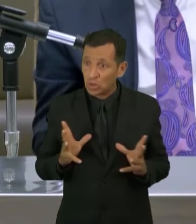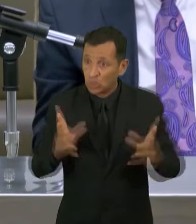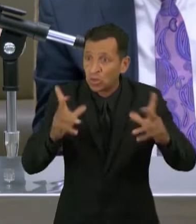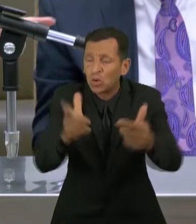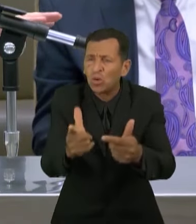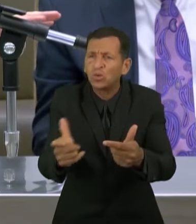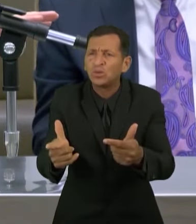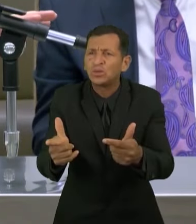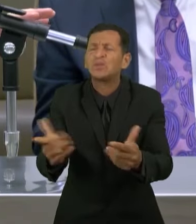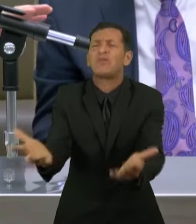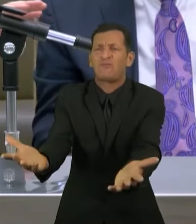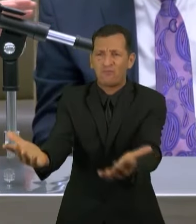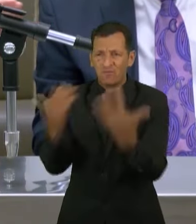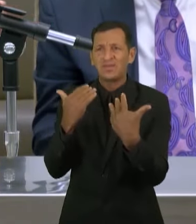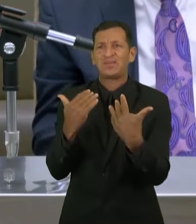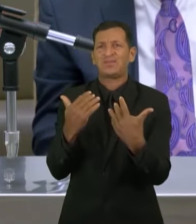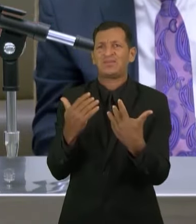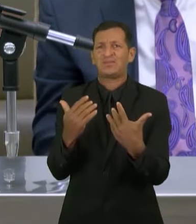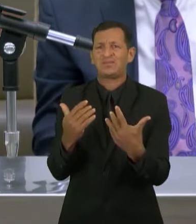sem acepção de pessoas.